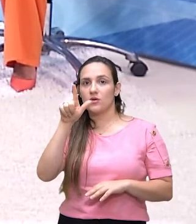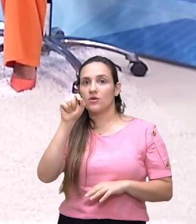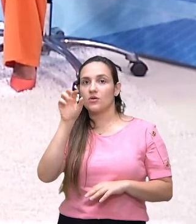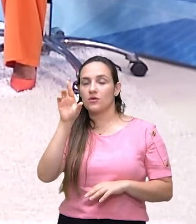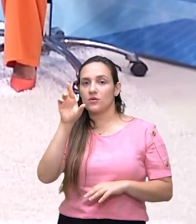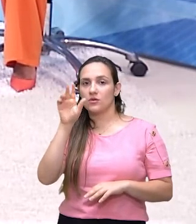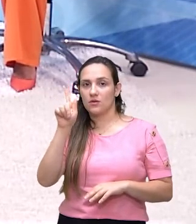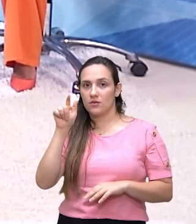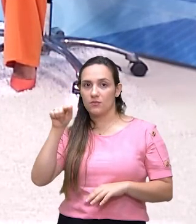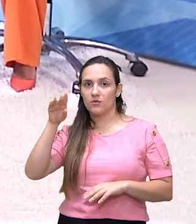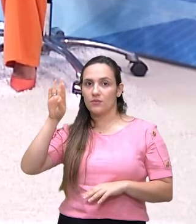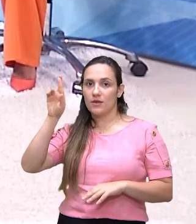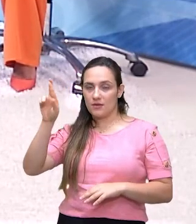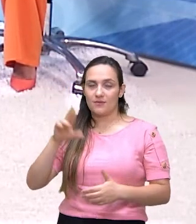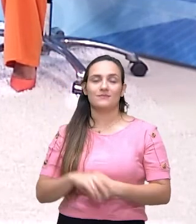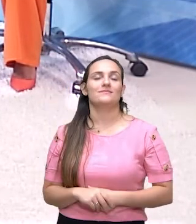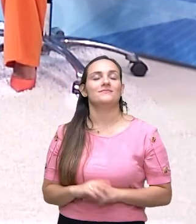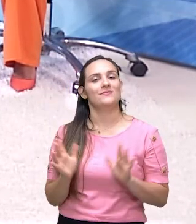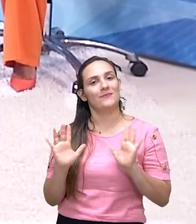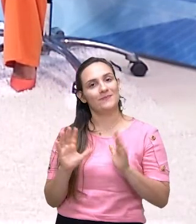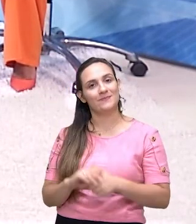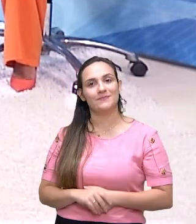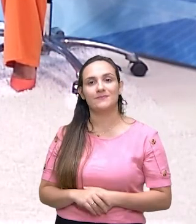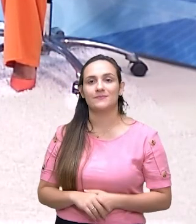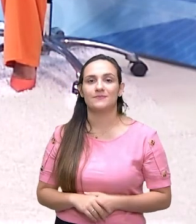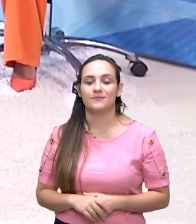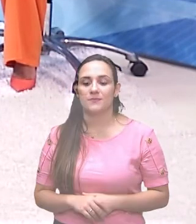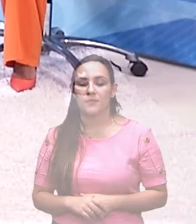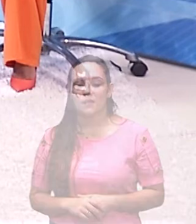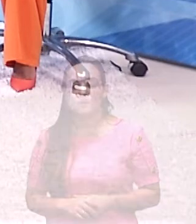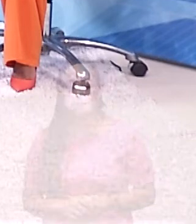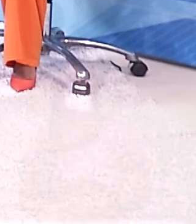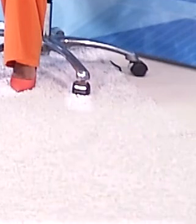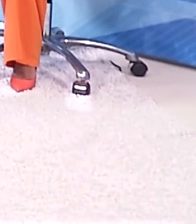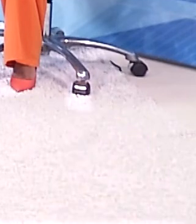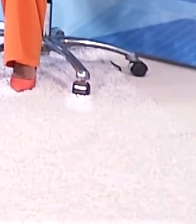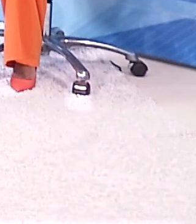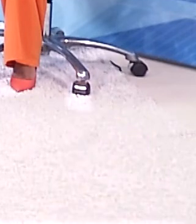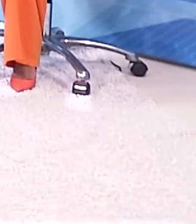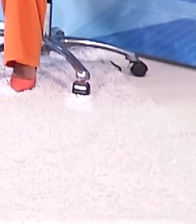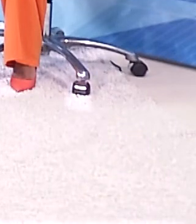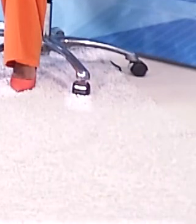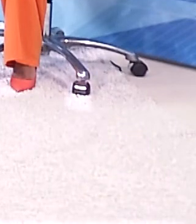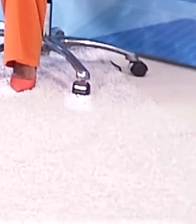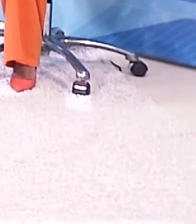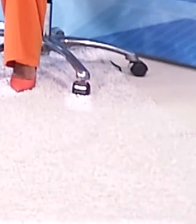site oabms.org.br até breve